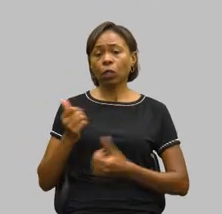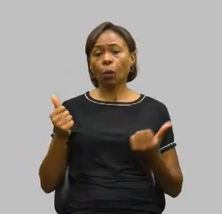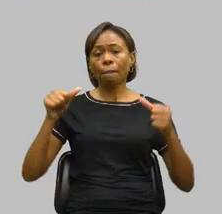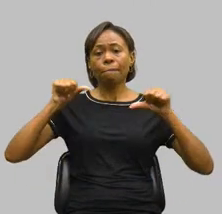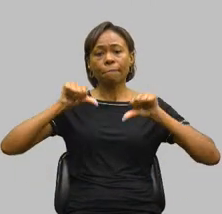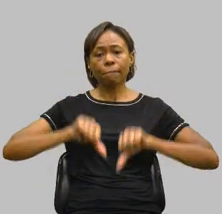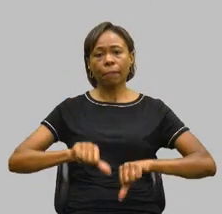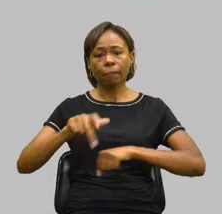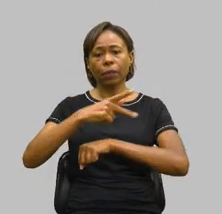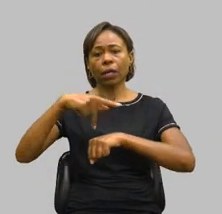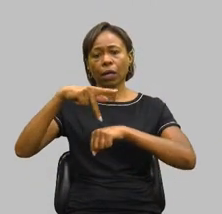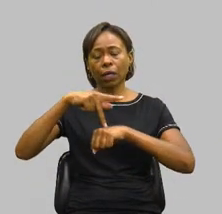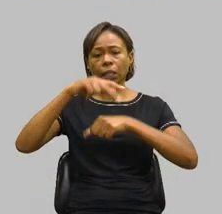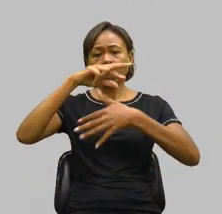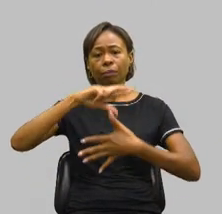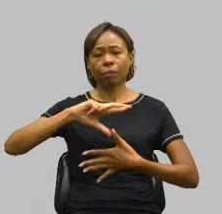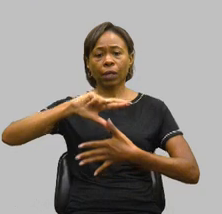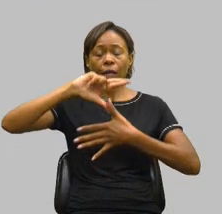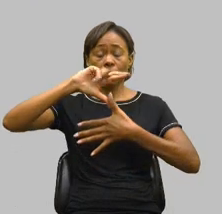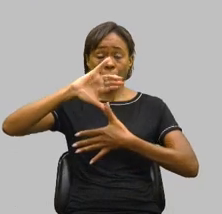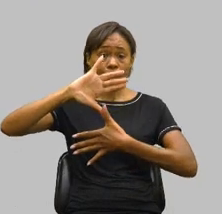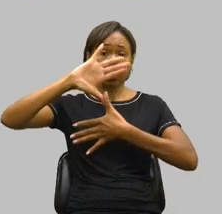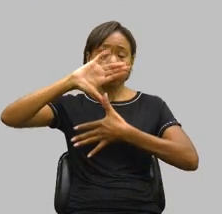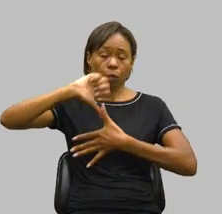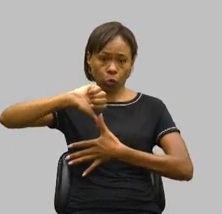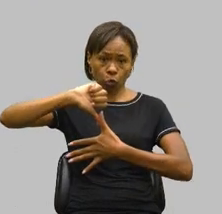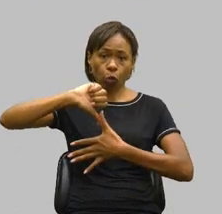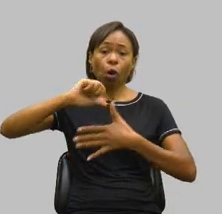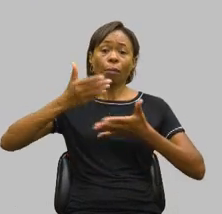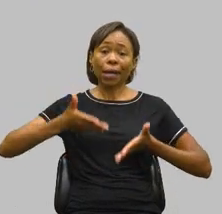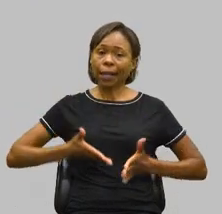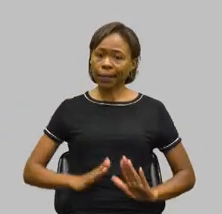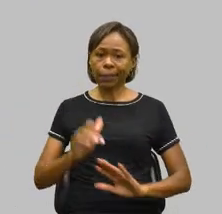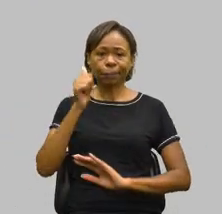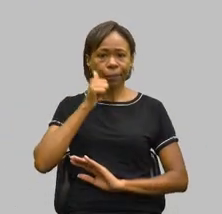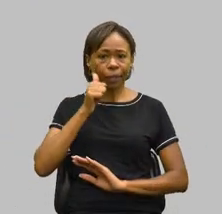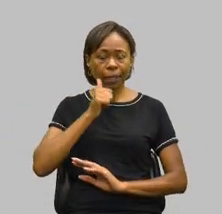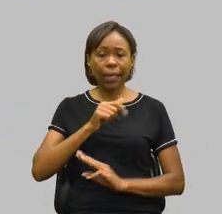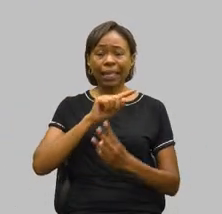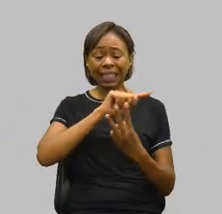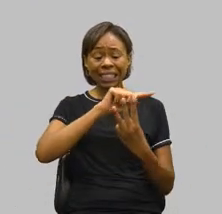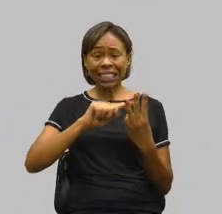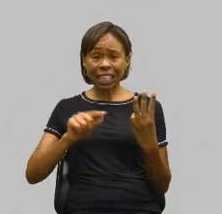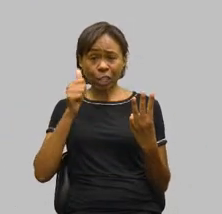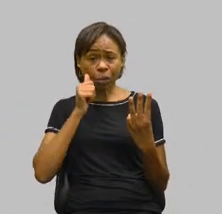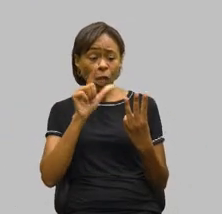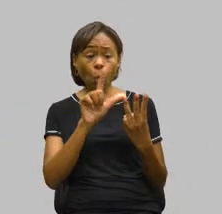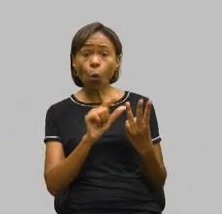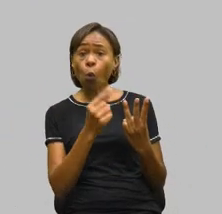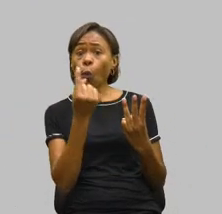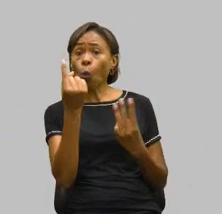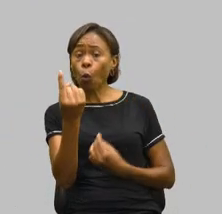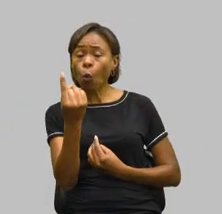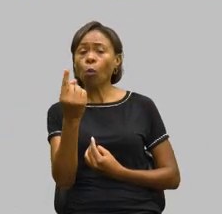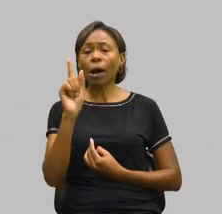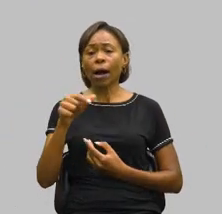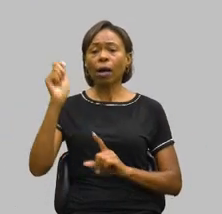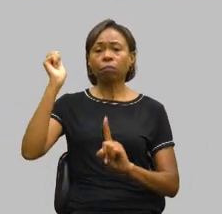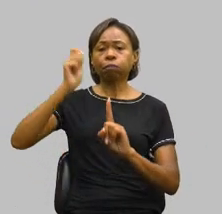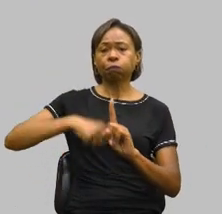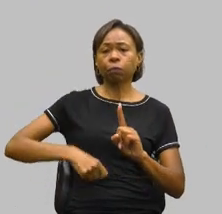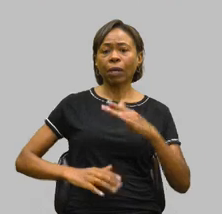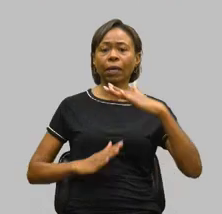países da América do Sul parece nascer mulher uma a cada três mulheres é estuprada até os 18